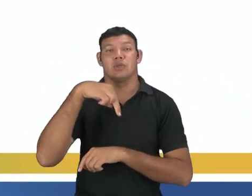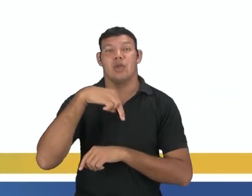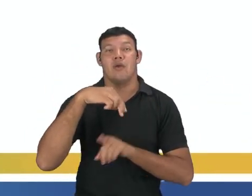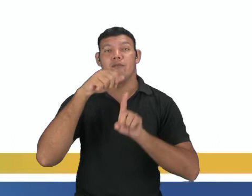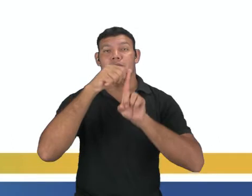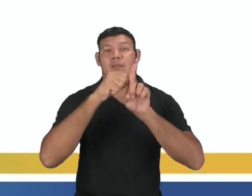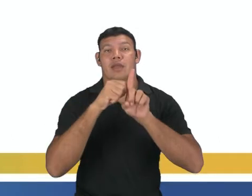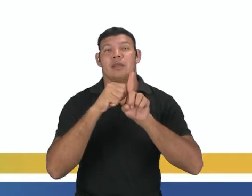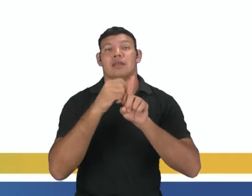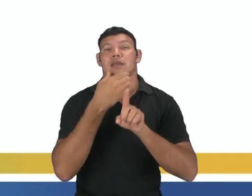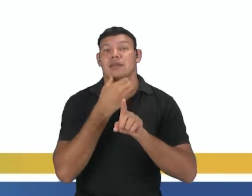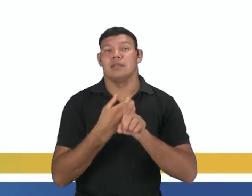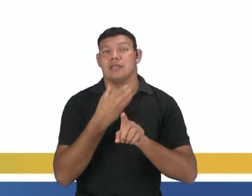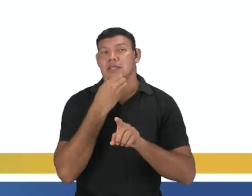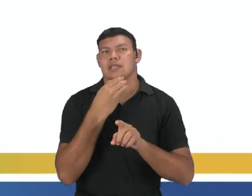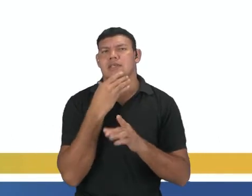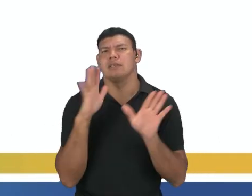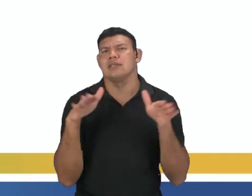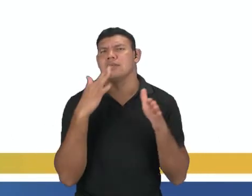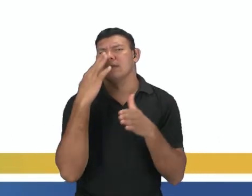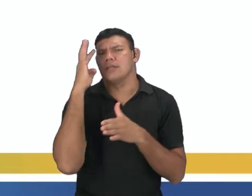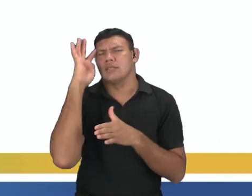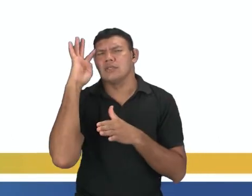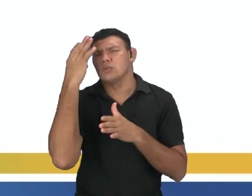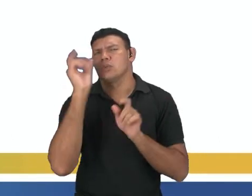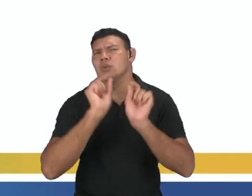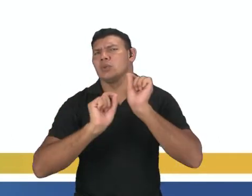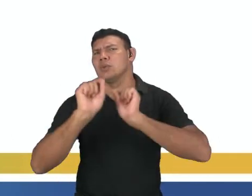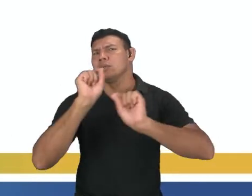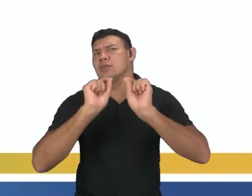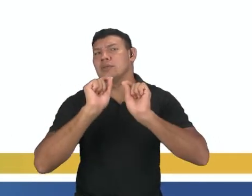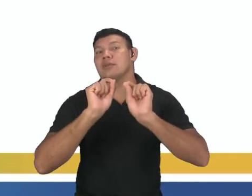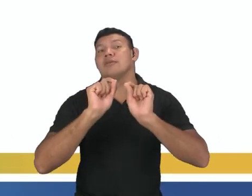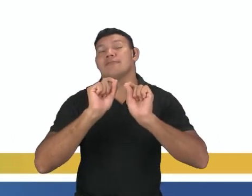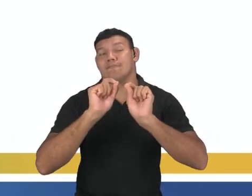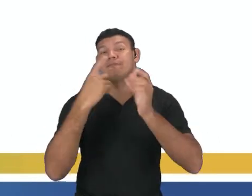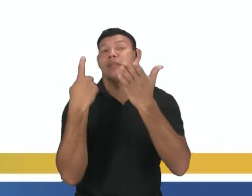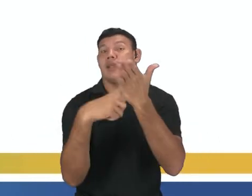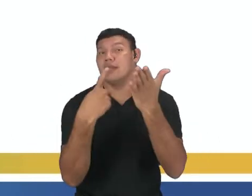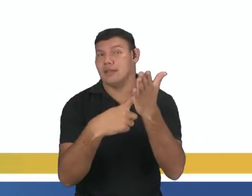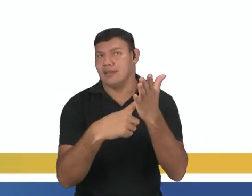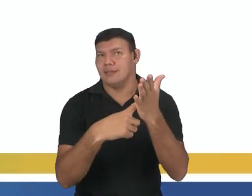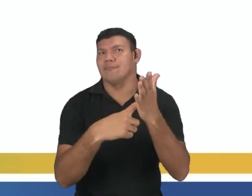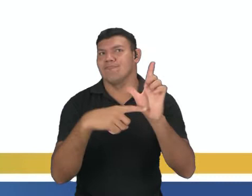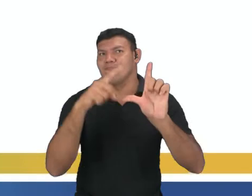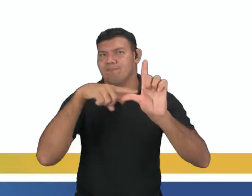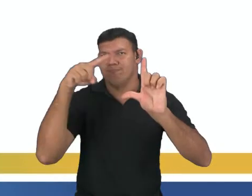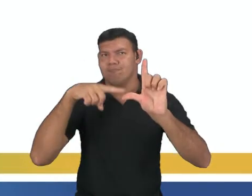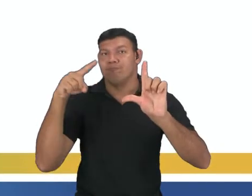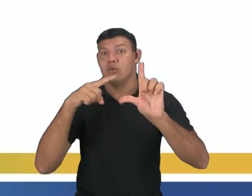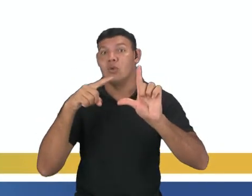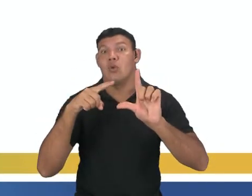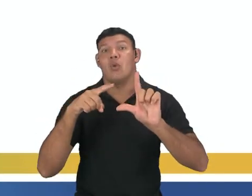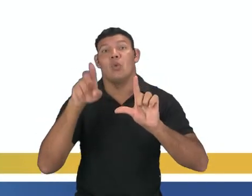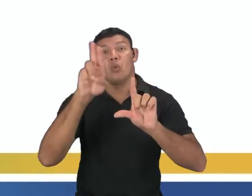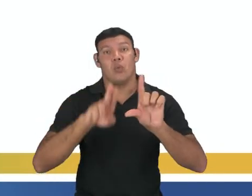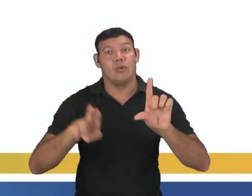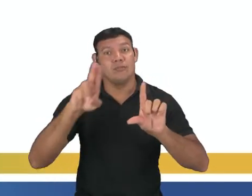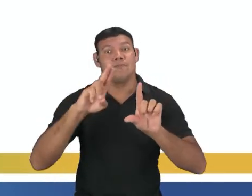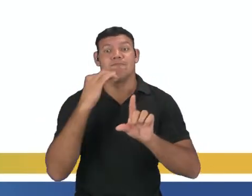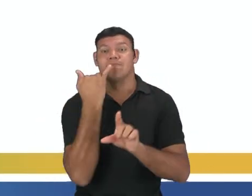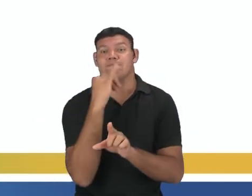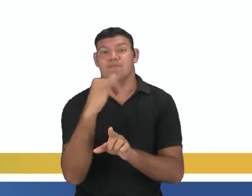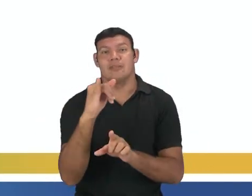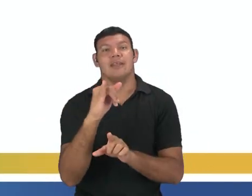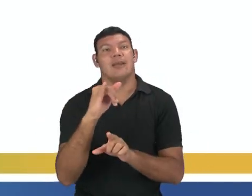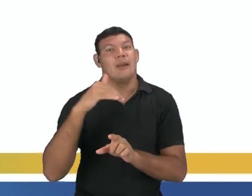tenho que solucionar? De acordo com o gráfico, os meses em que o consumo foi maior que